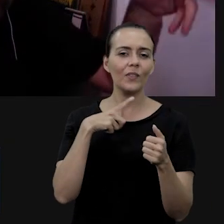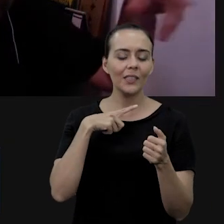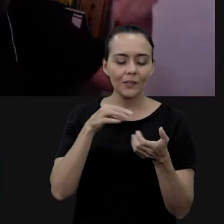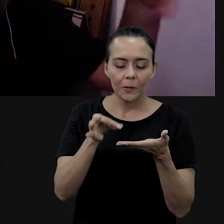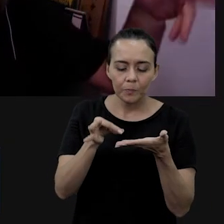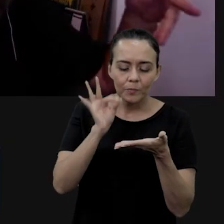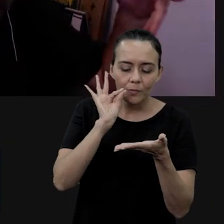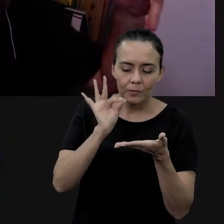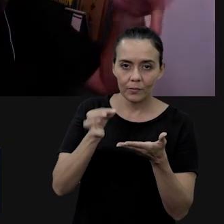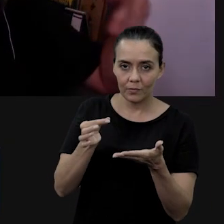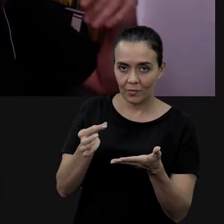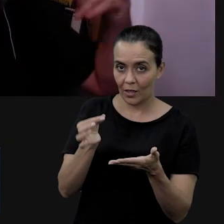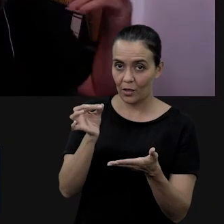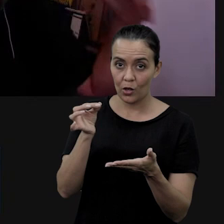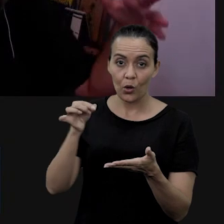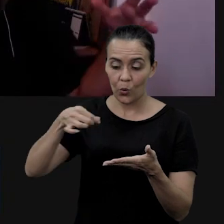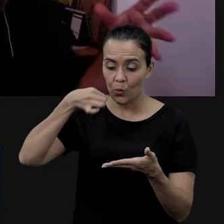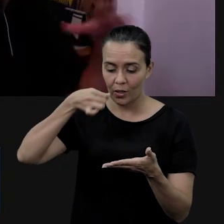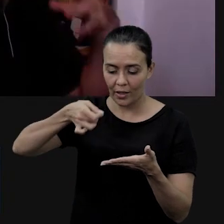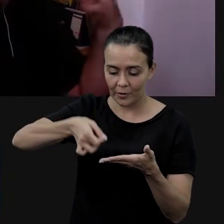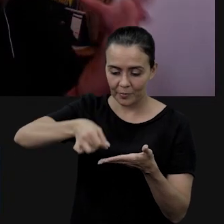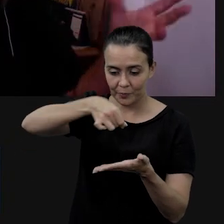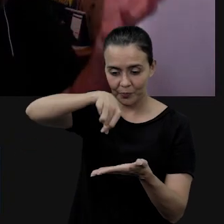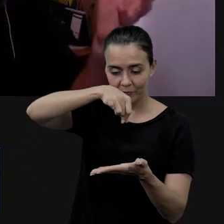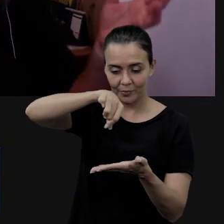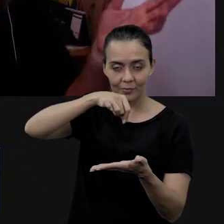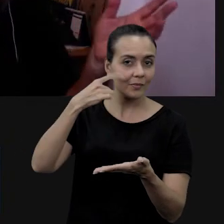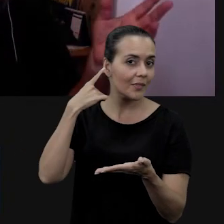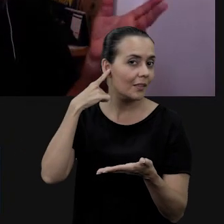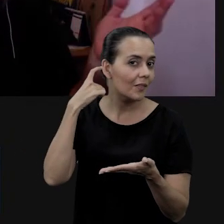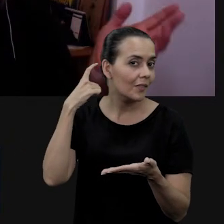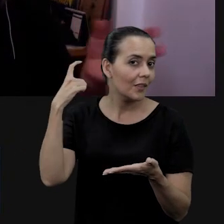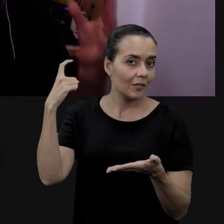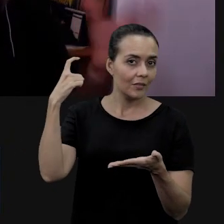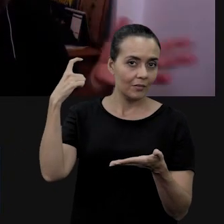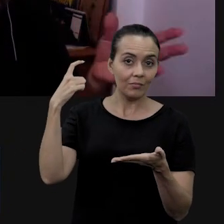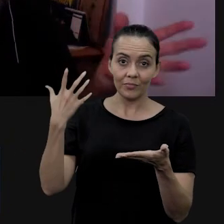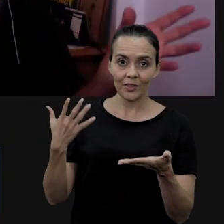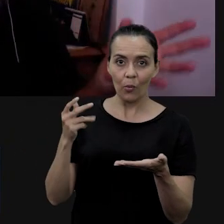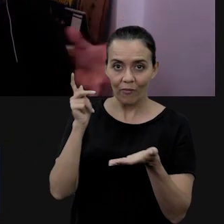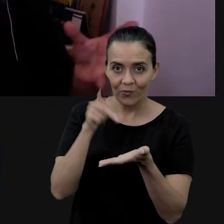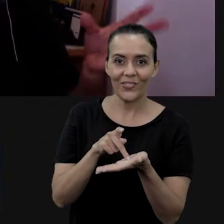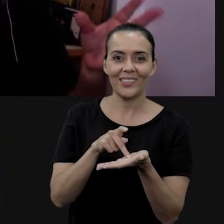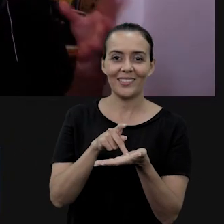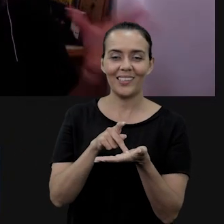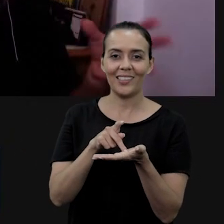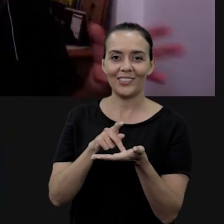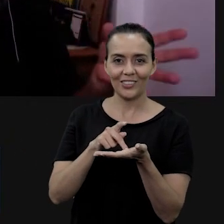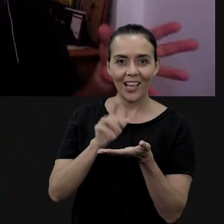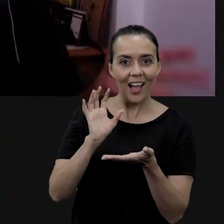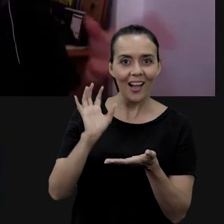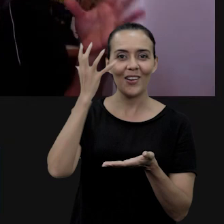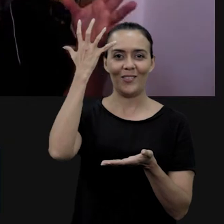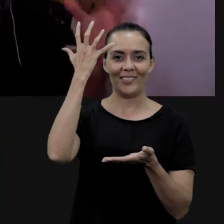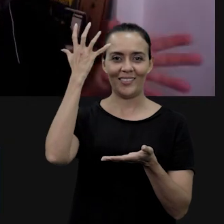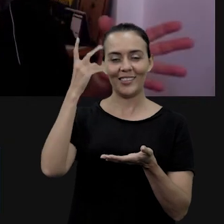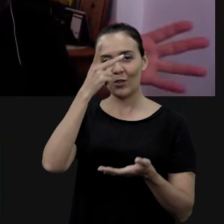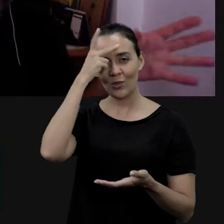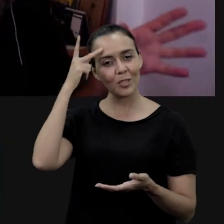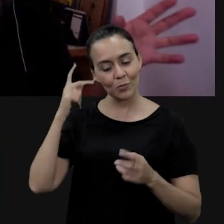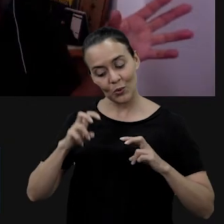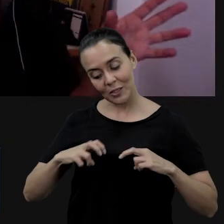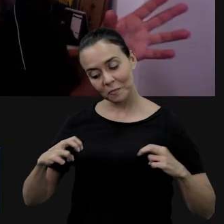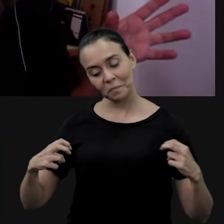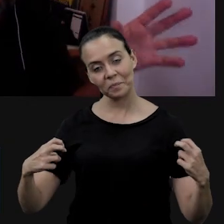de xicrinha, de colher. Isso vai, na verdade, reforçar que aquilo é verdade, que aquilo ali está acontecendo. As pessoas estão